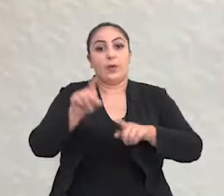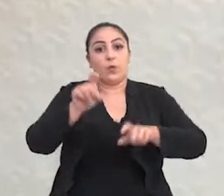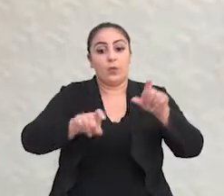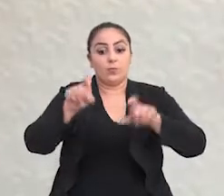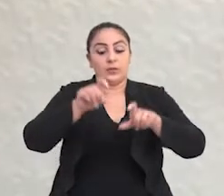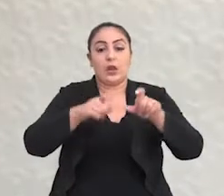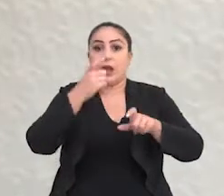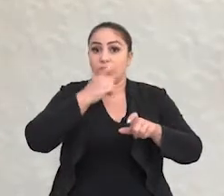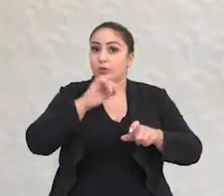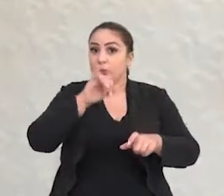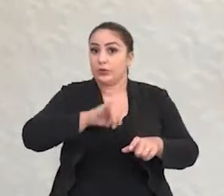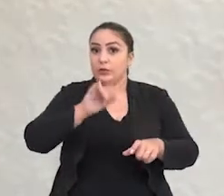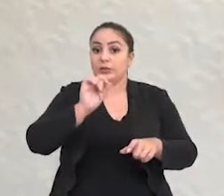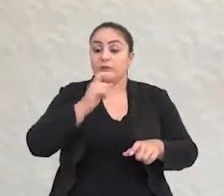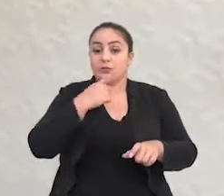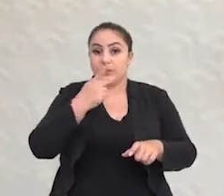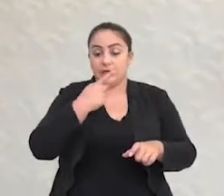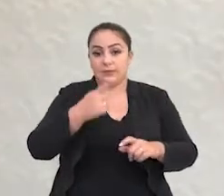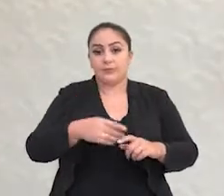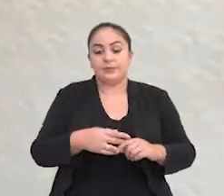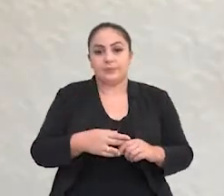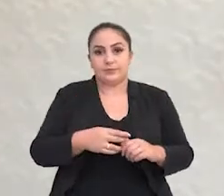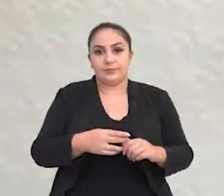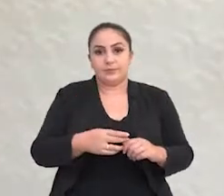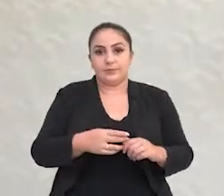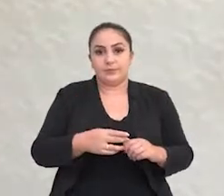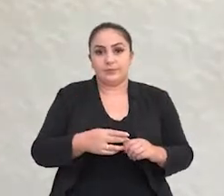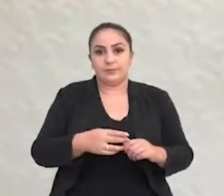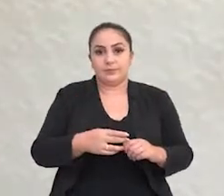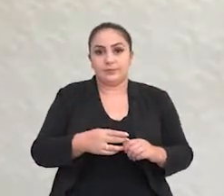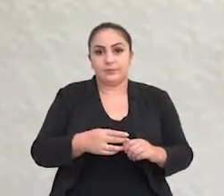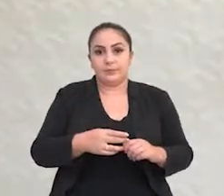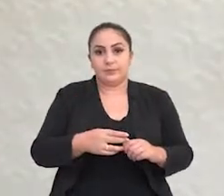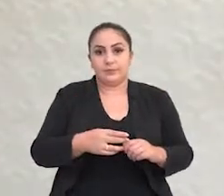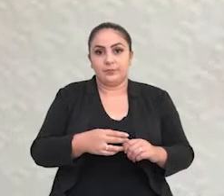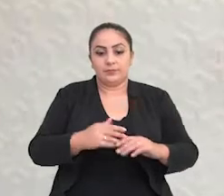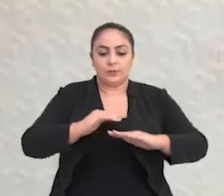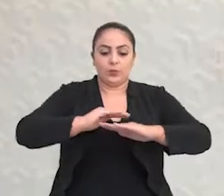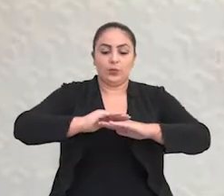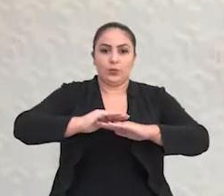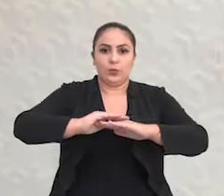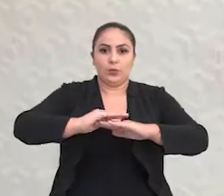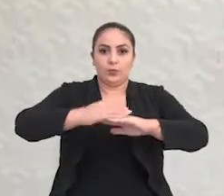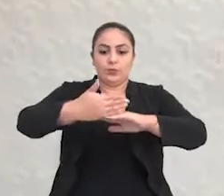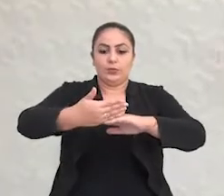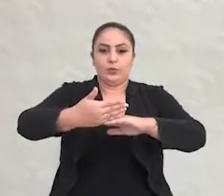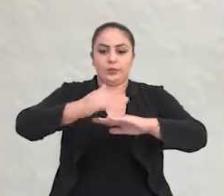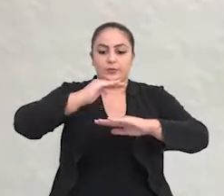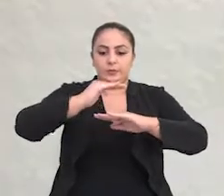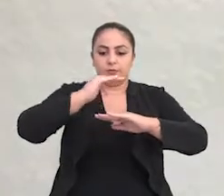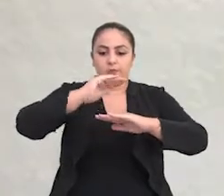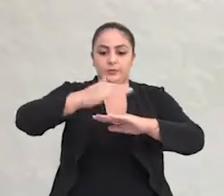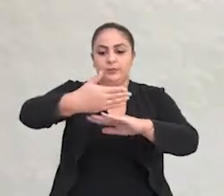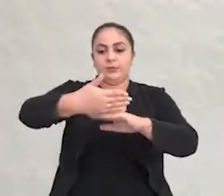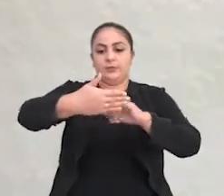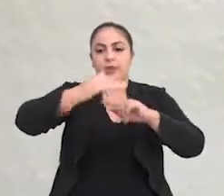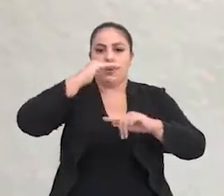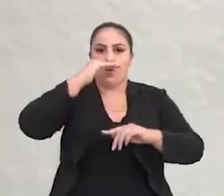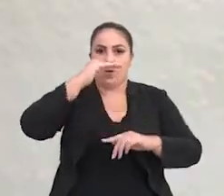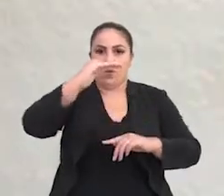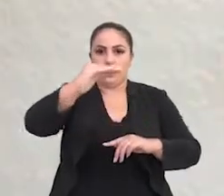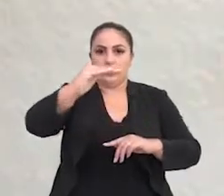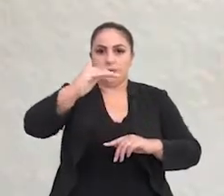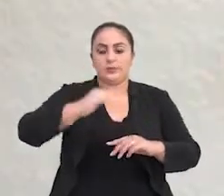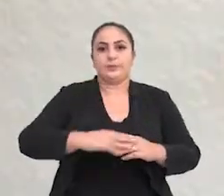O computador, eu acho importante, assim, a parte superior tem que ficar na linha dos olhos,